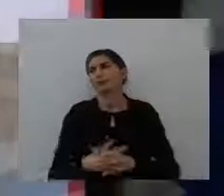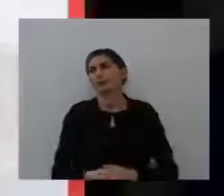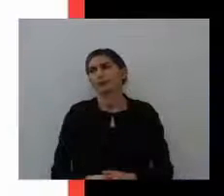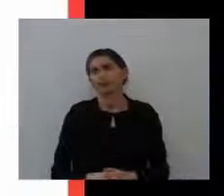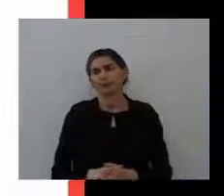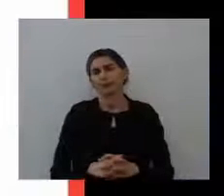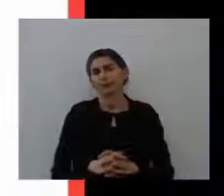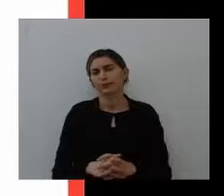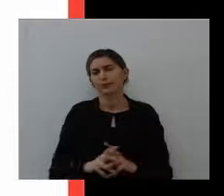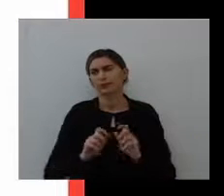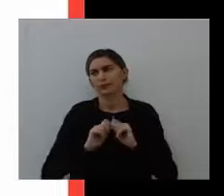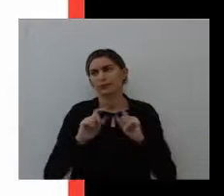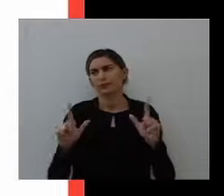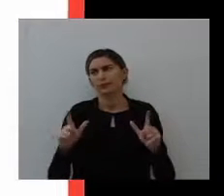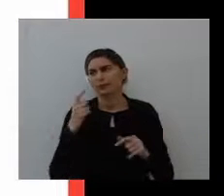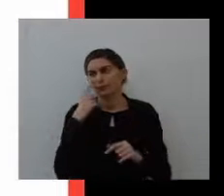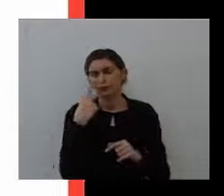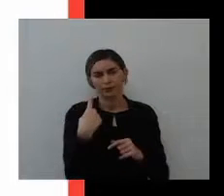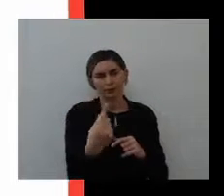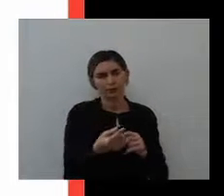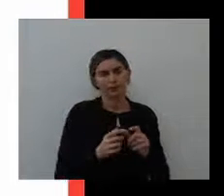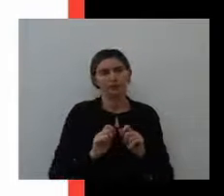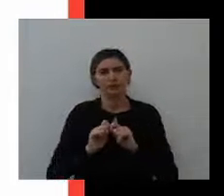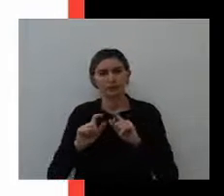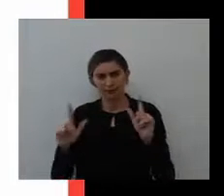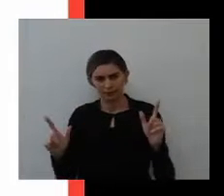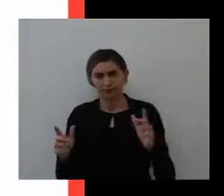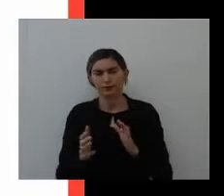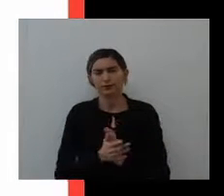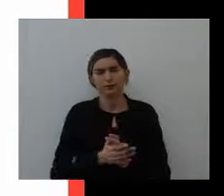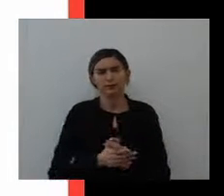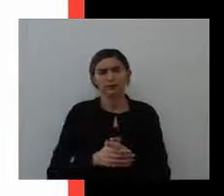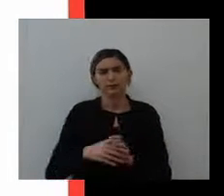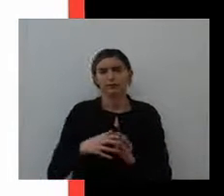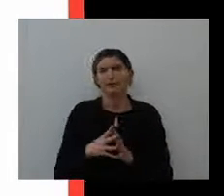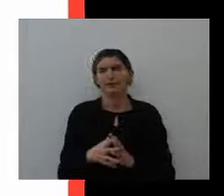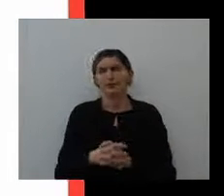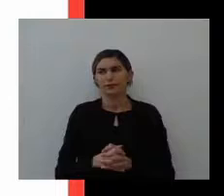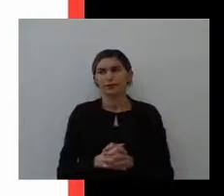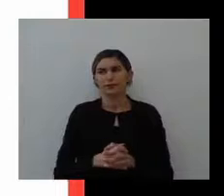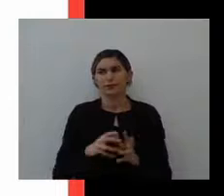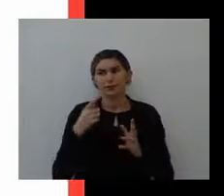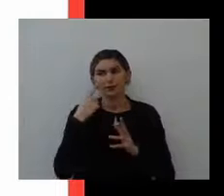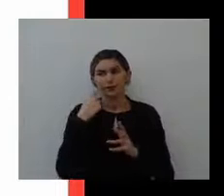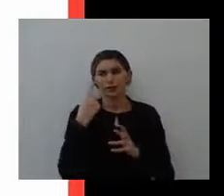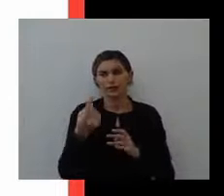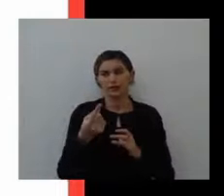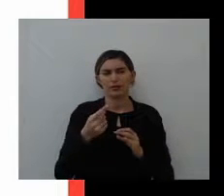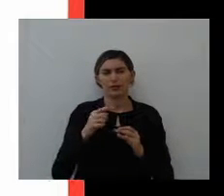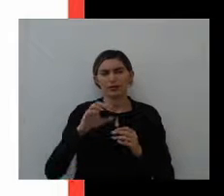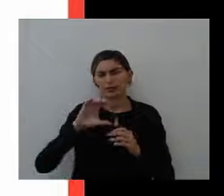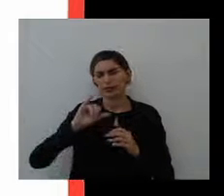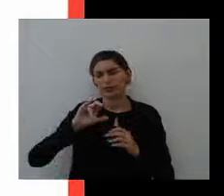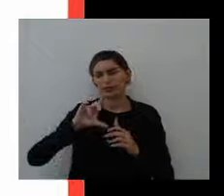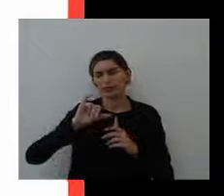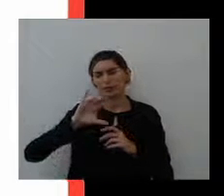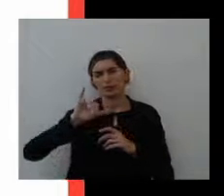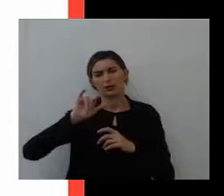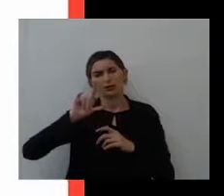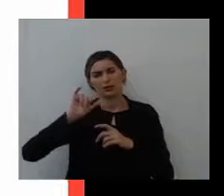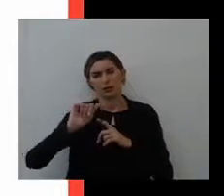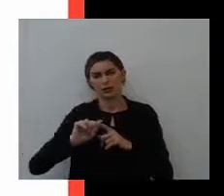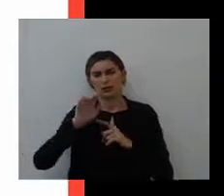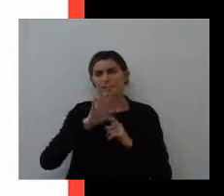slide. Olha aí, para você ter uma ideia da Magna Grécia. Você pega ali a região da Sicília também.